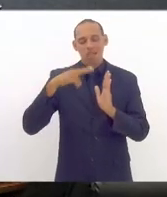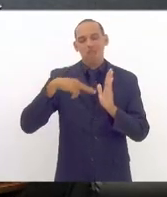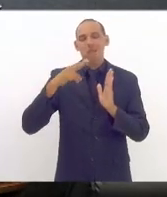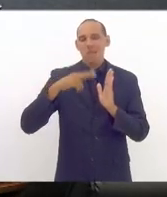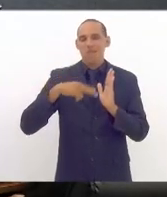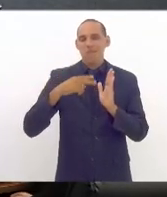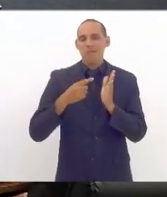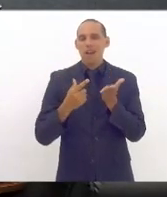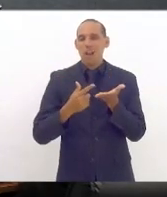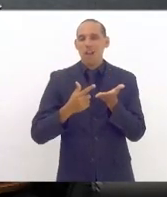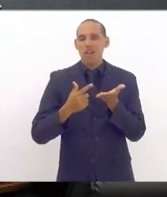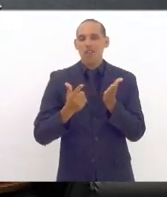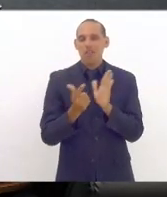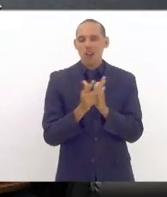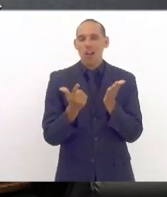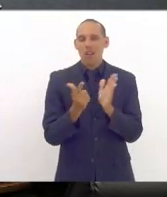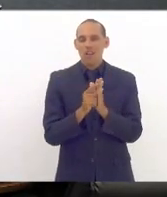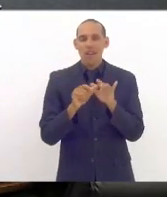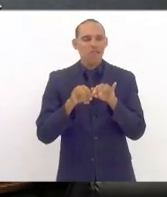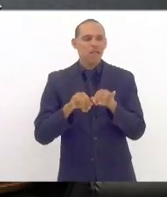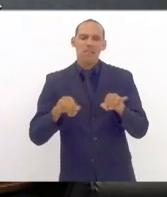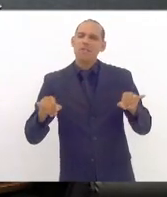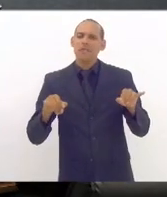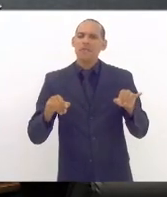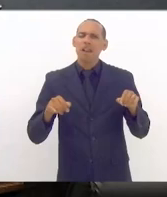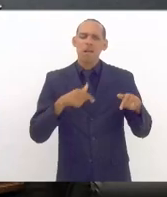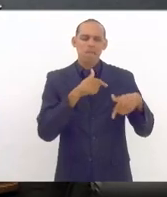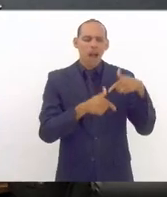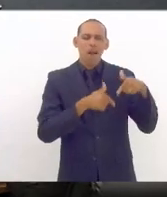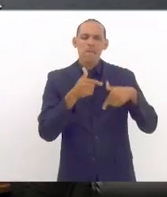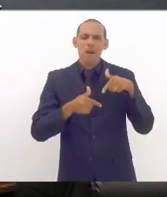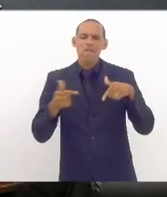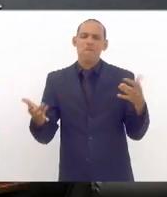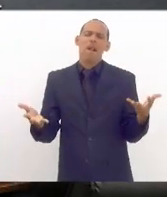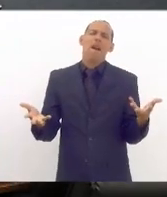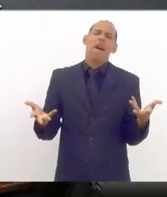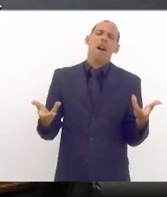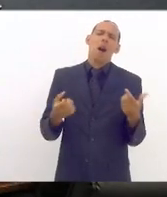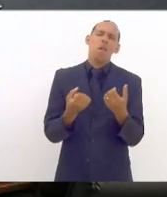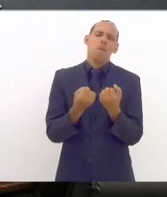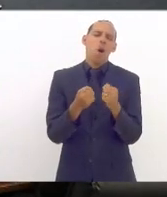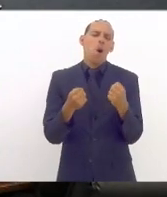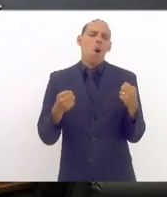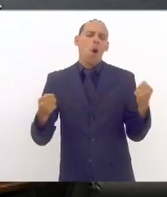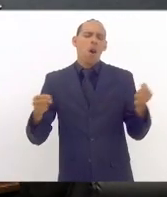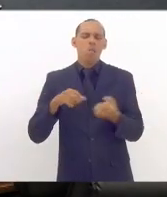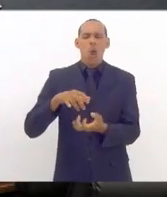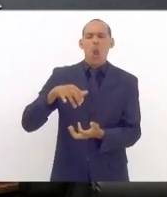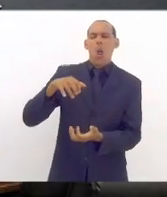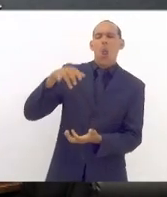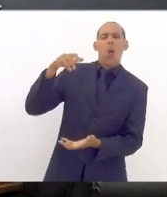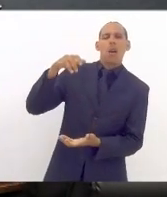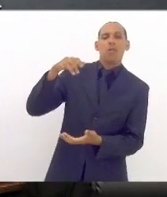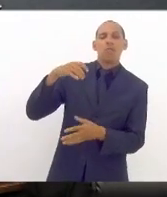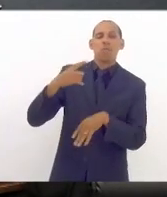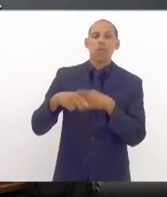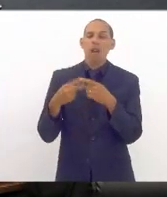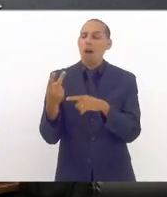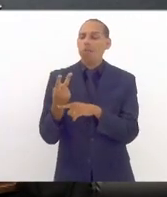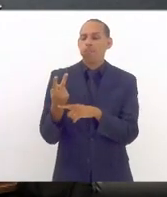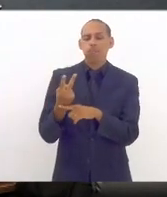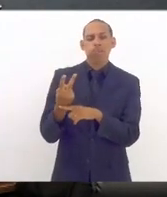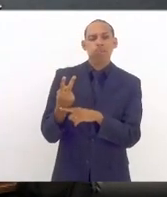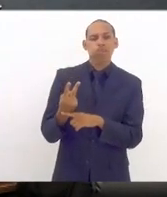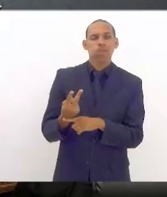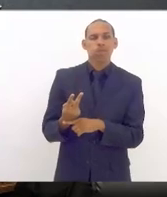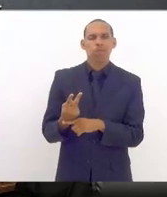jornais anuncia um volume de empregos maravilhoso para o Rio de Janeiro aí depois eu vou verificar